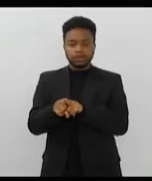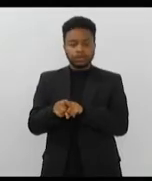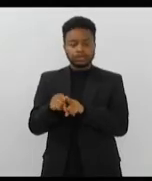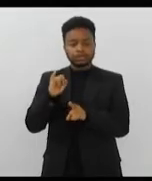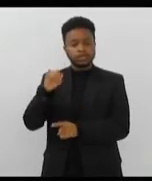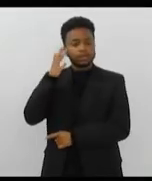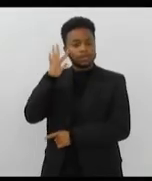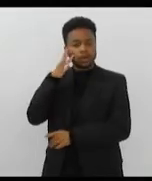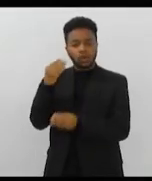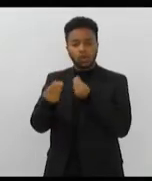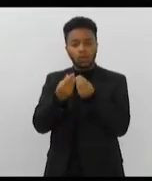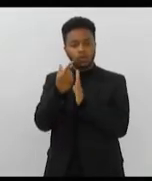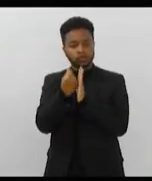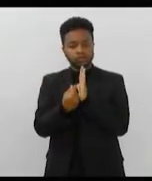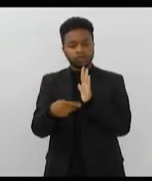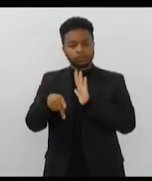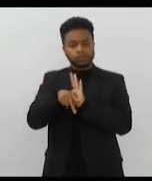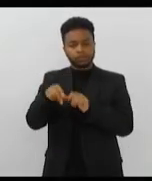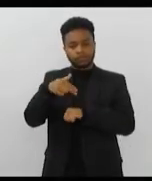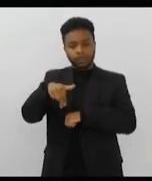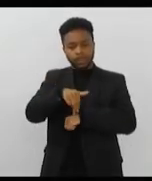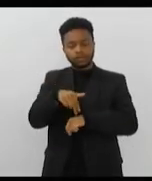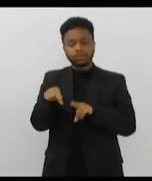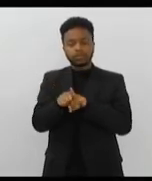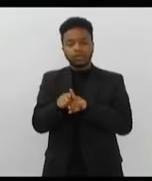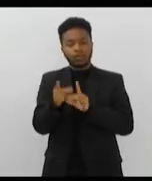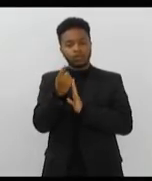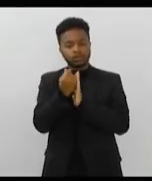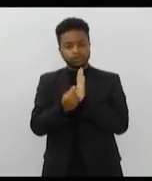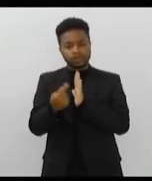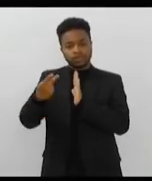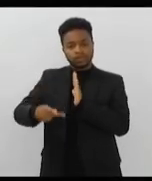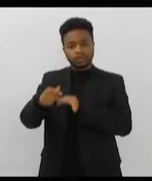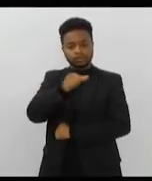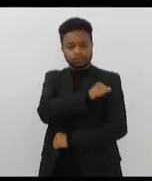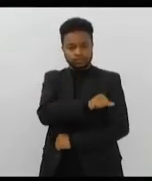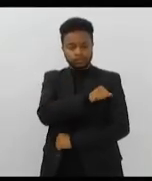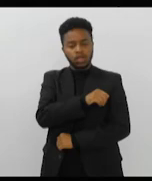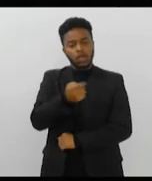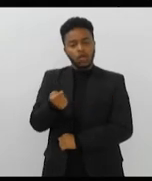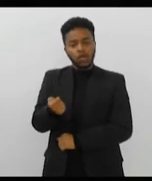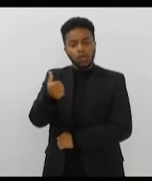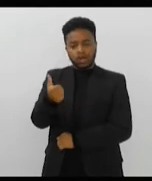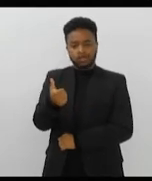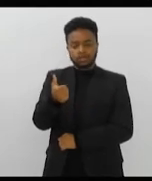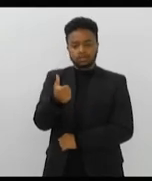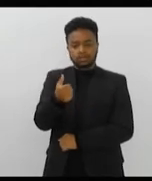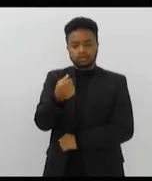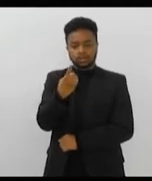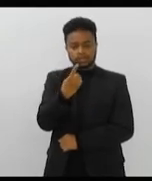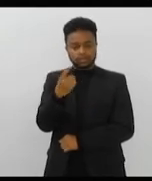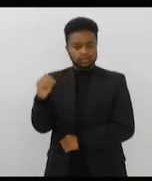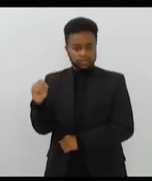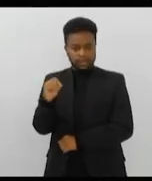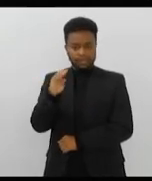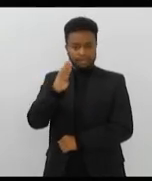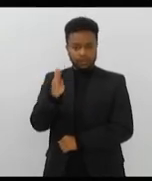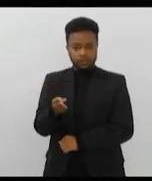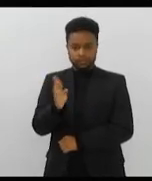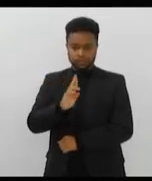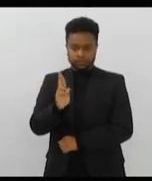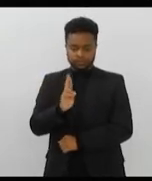imaginar o orçamento da União. E o próprio orçamento do Estado, que bate quase a casa de 100 bilhões de